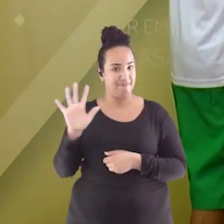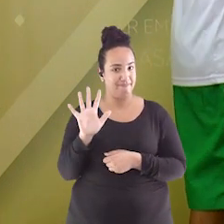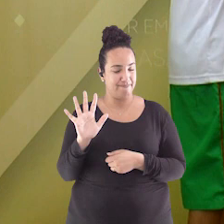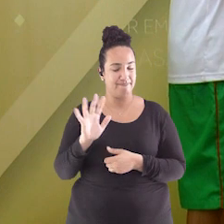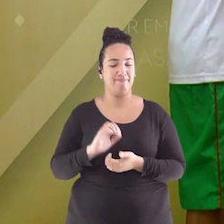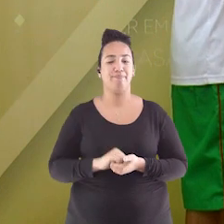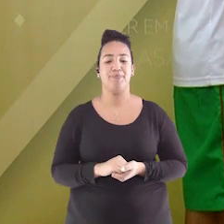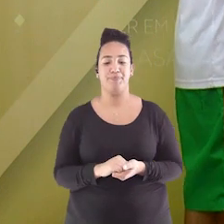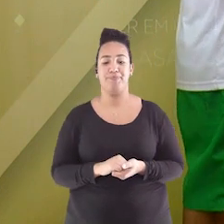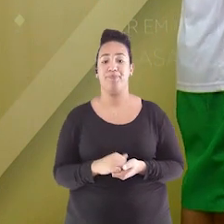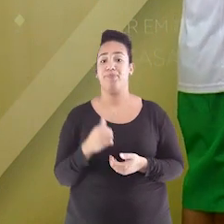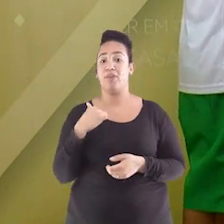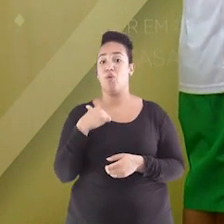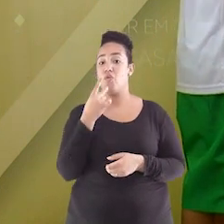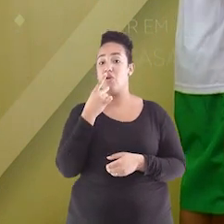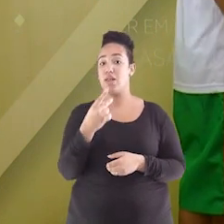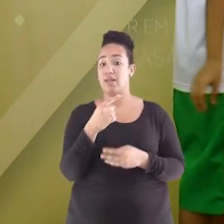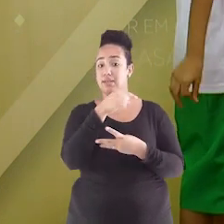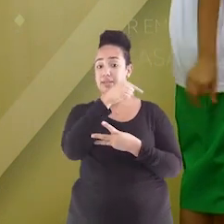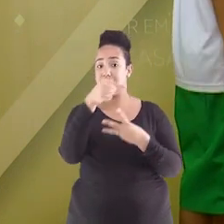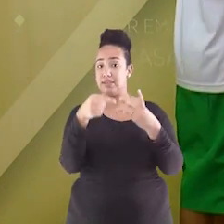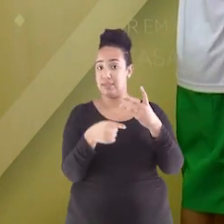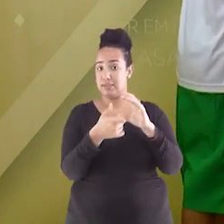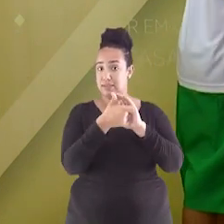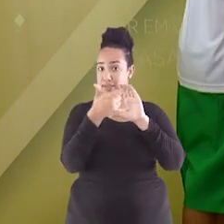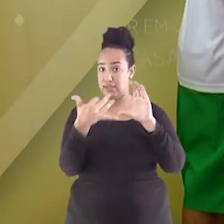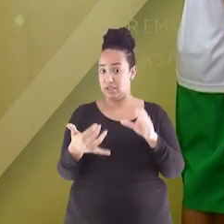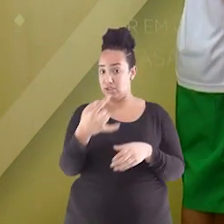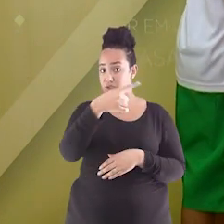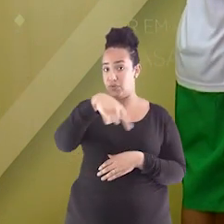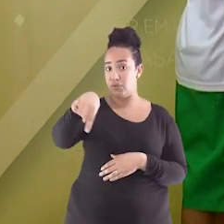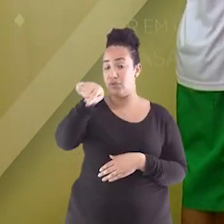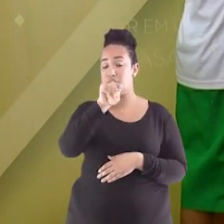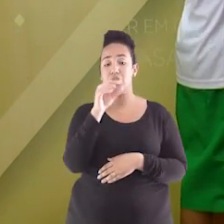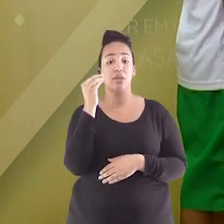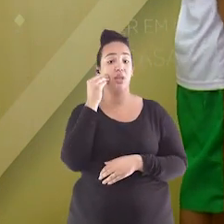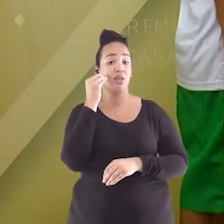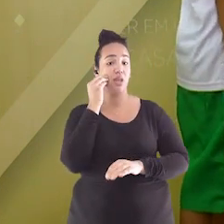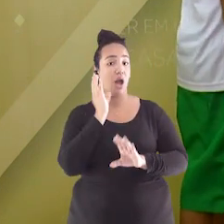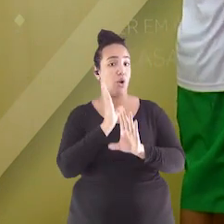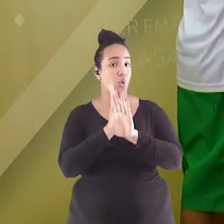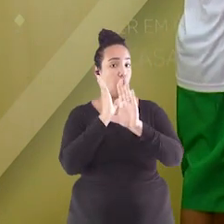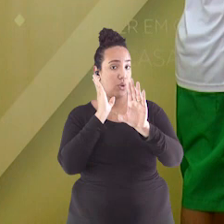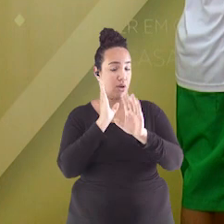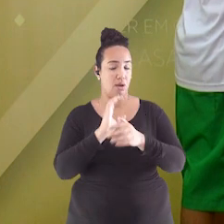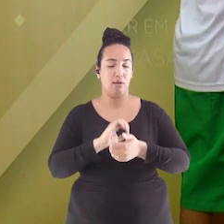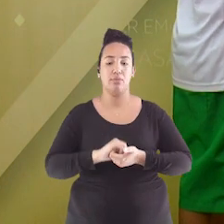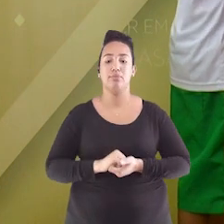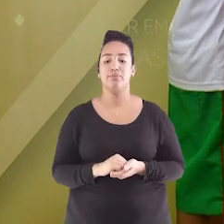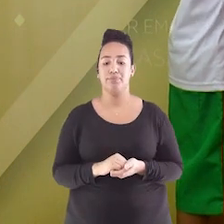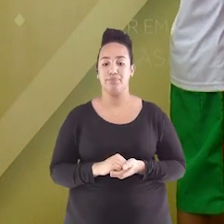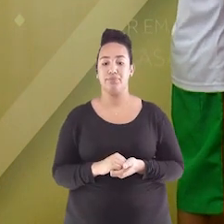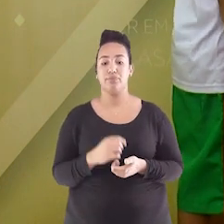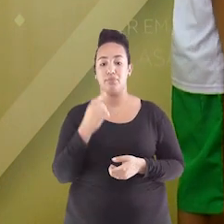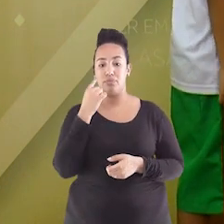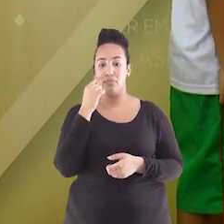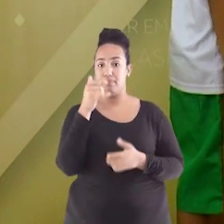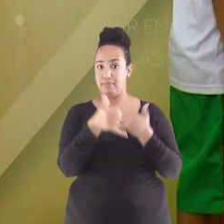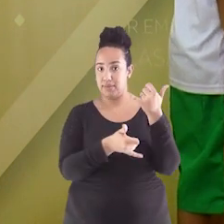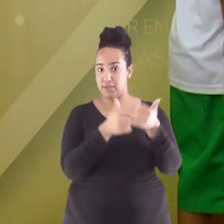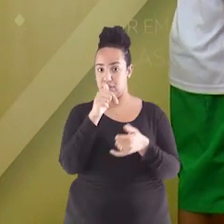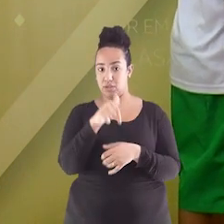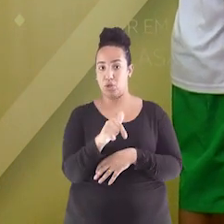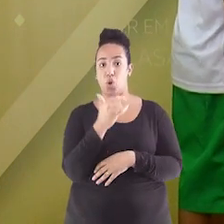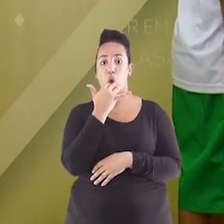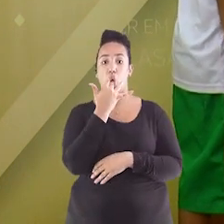caminhão. Vou dizer três características para você descobrir qual que é, tá bom? Uhum. Então vamos lá. Bom, é um brinquedo